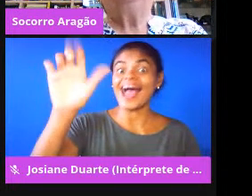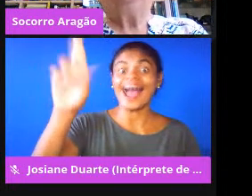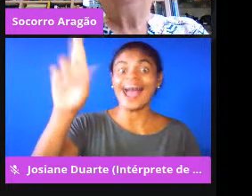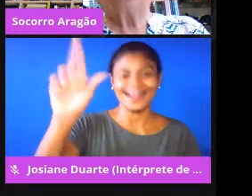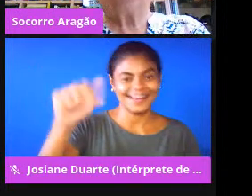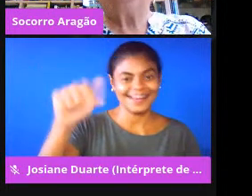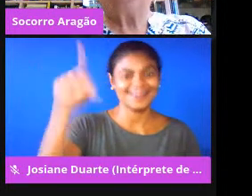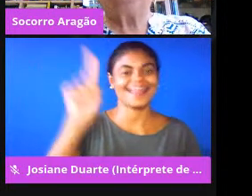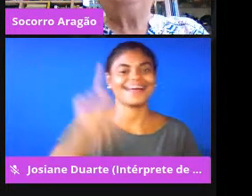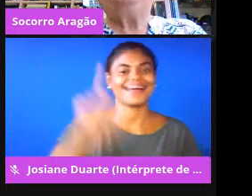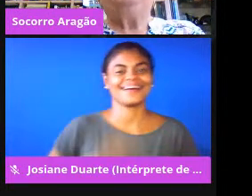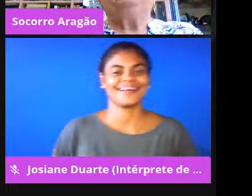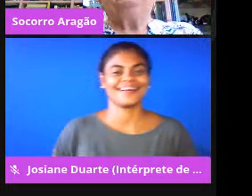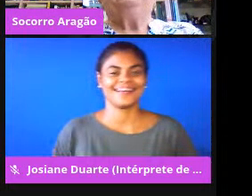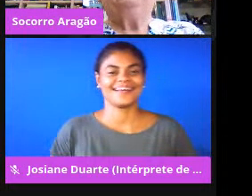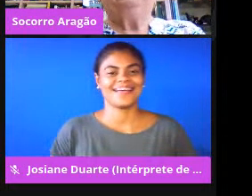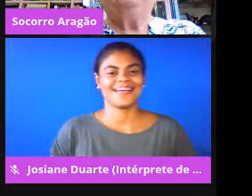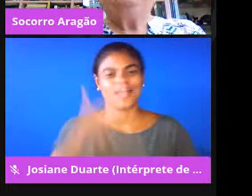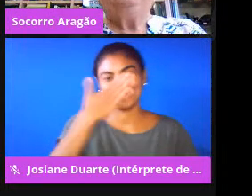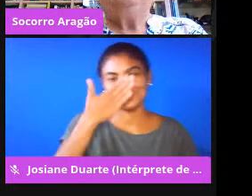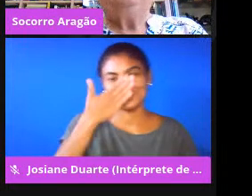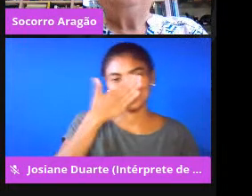algum. Passou um pouquinho aí.